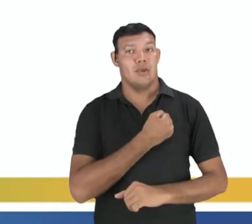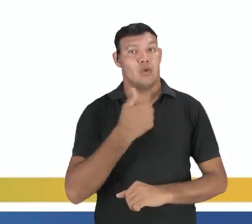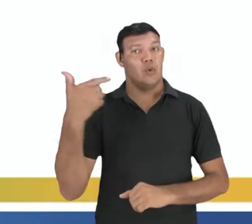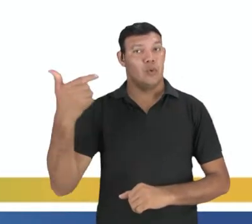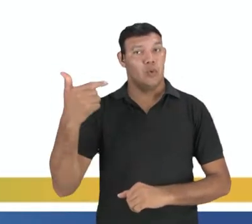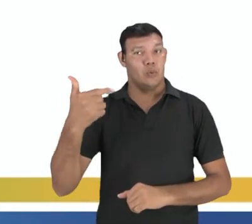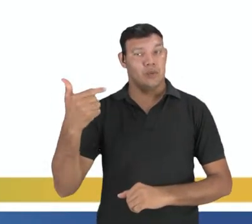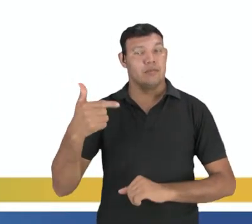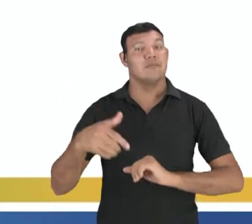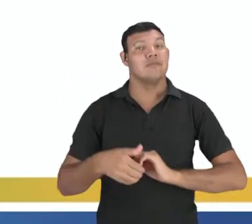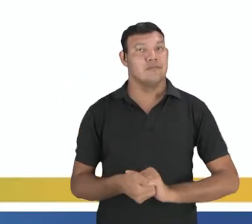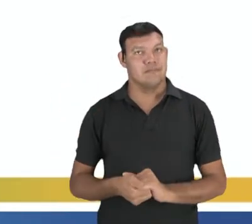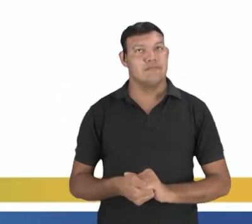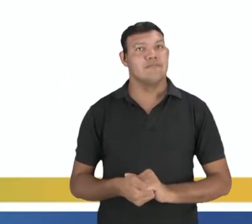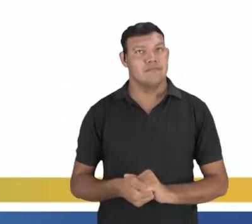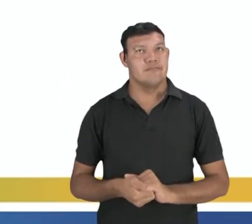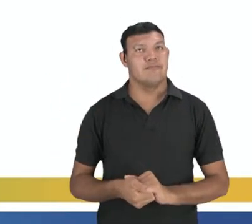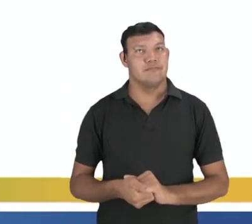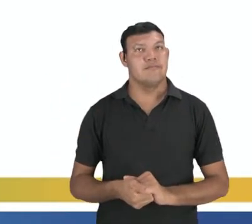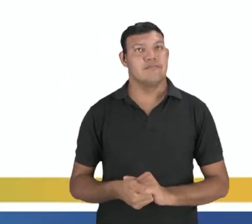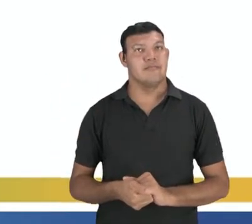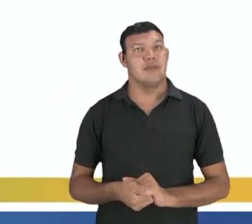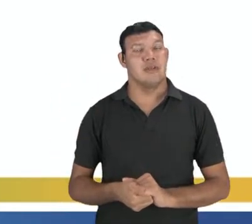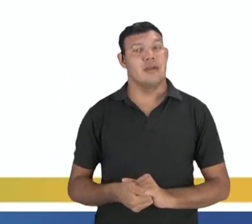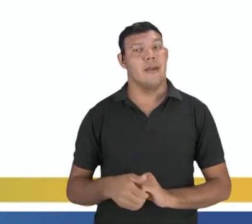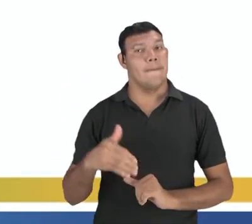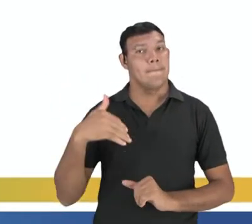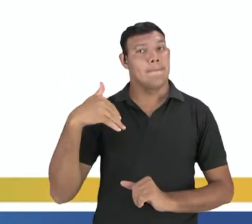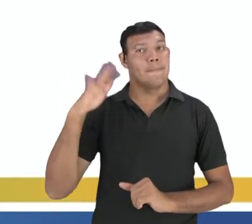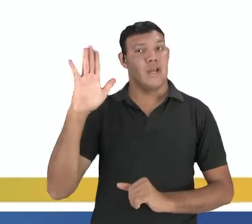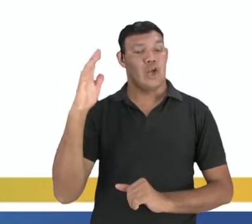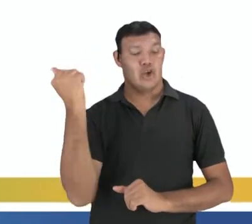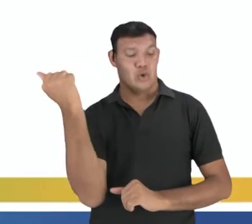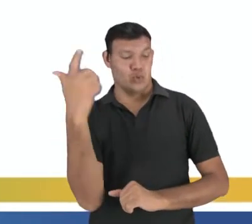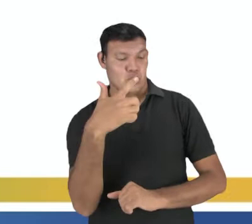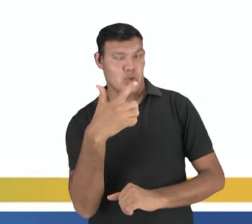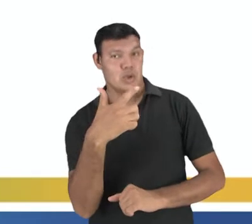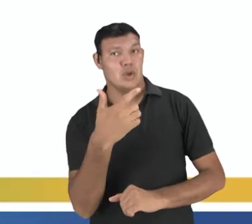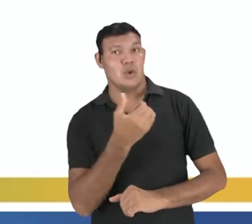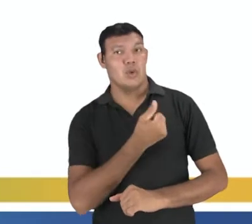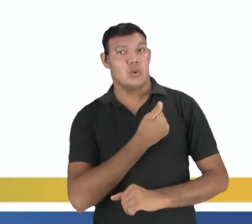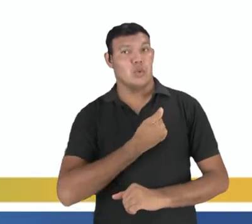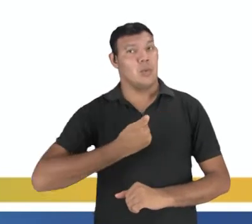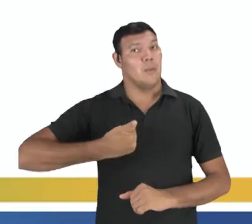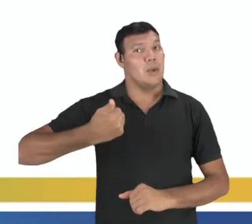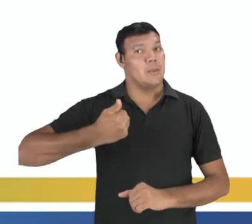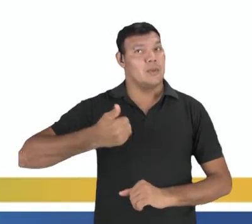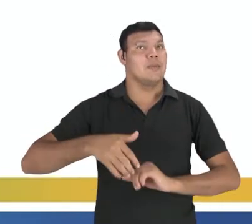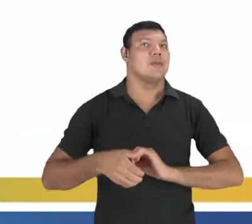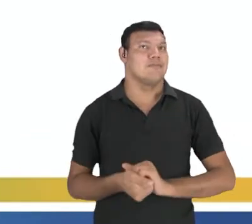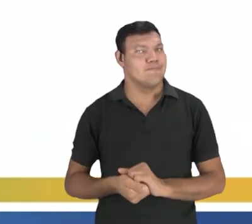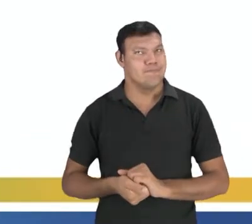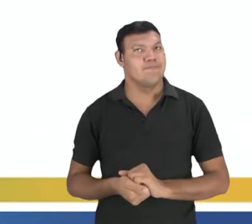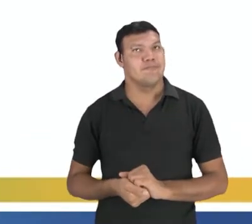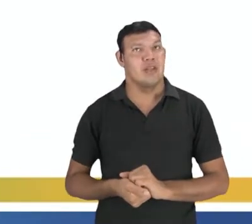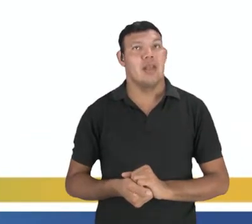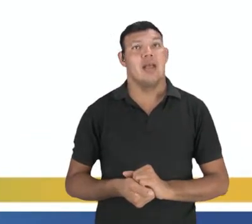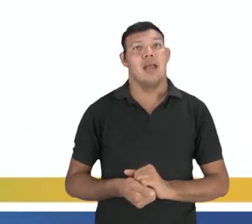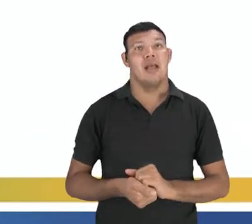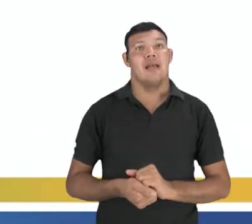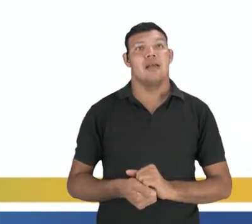ser maior que o primeiro e assim sucessivamente. Ou seja, o A1 é menor